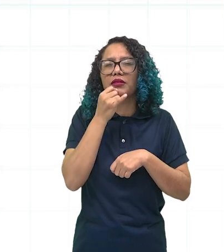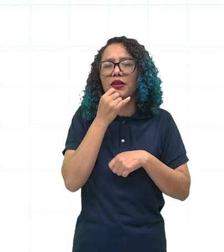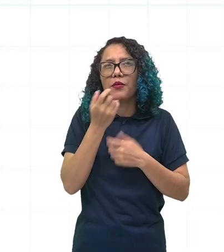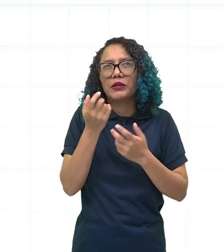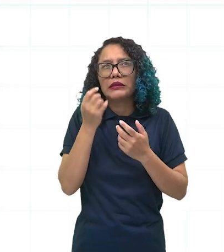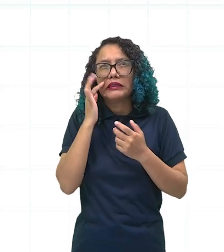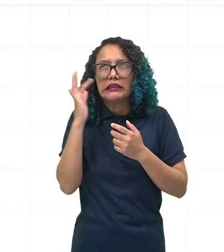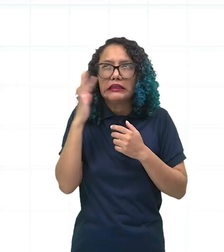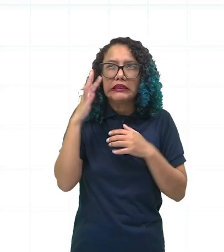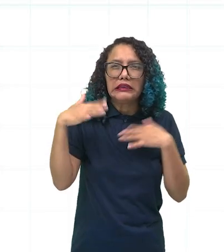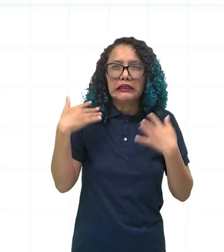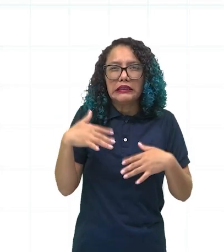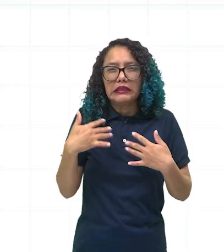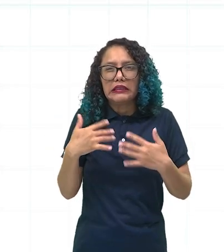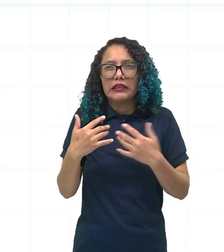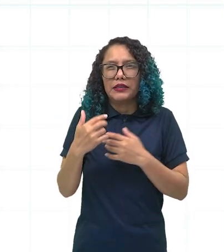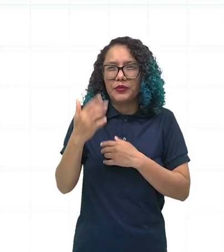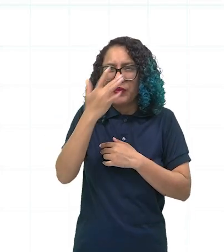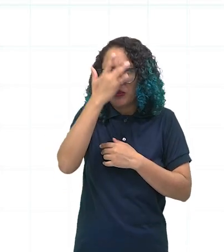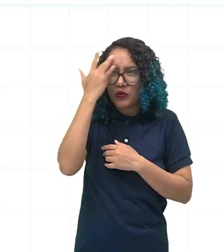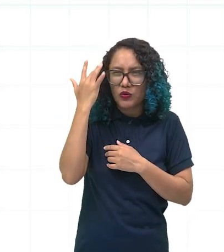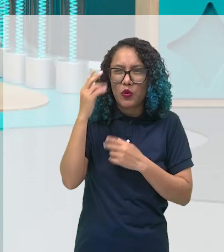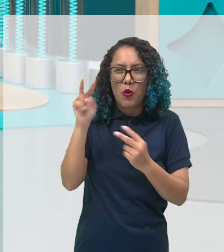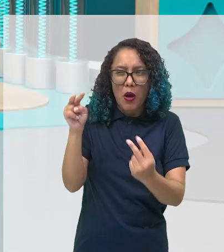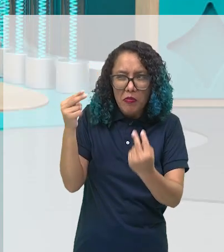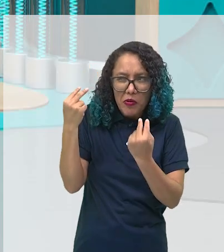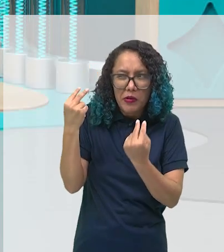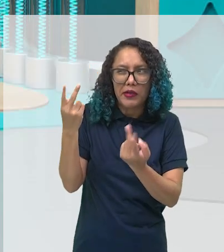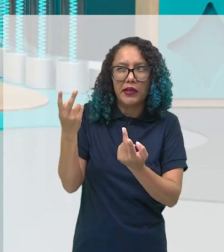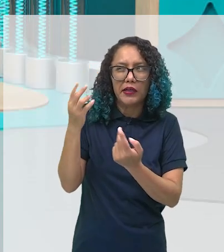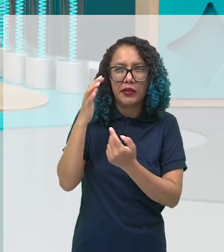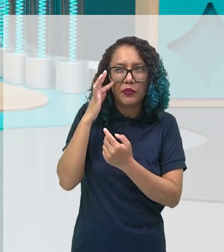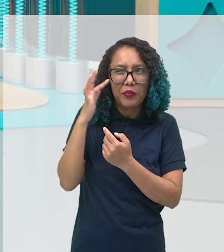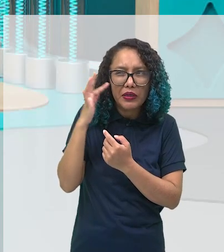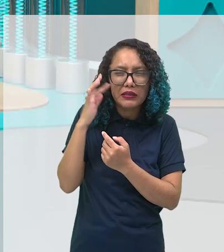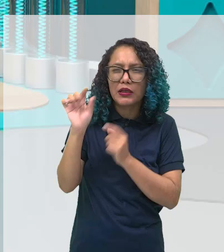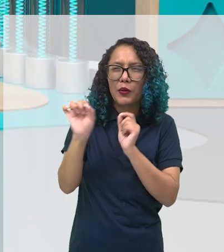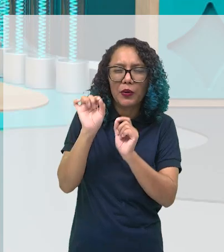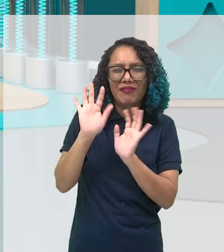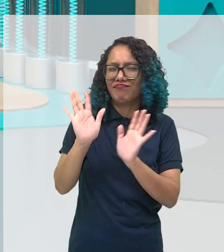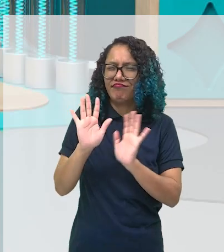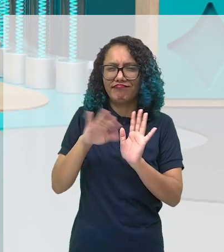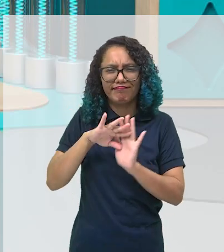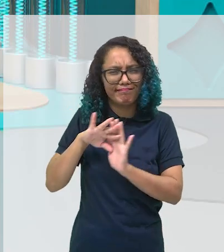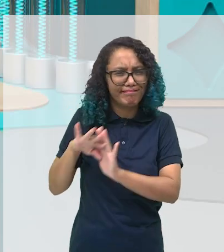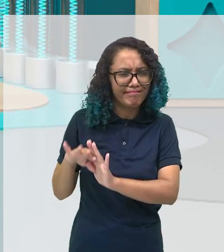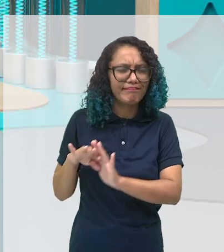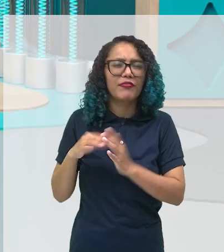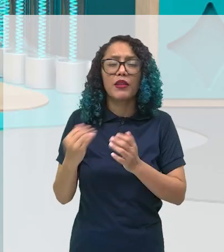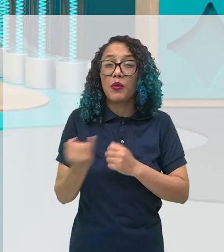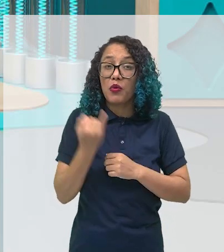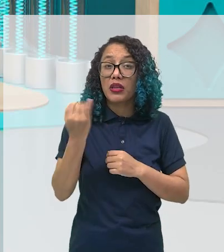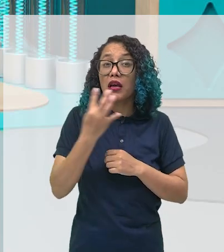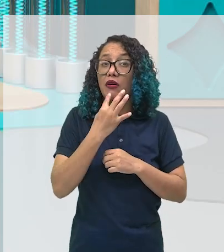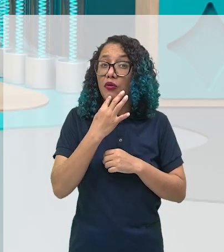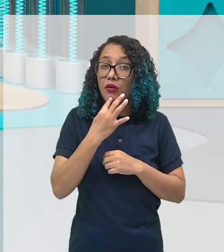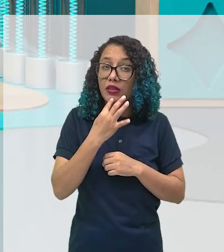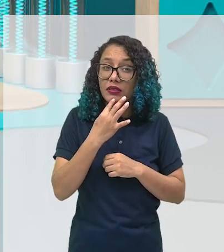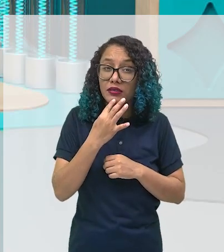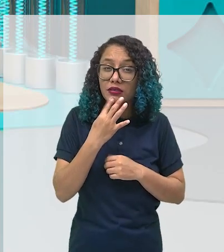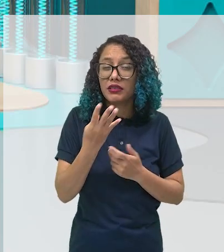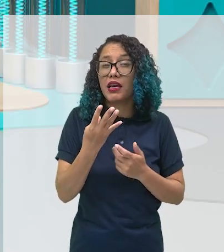pensando o que os outros estão pensando de você, não. Tá? O mais importante é você é conhecer, é